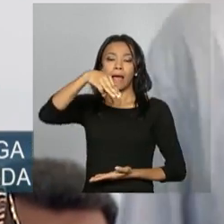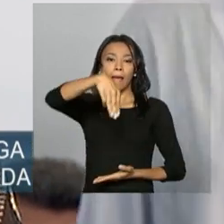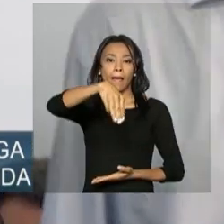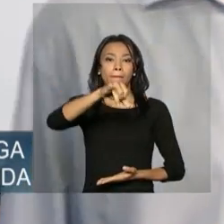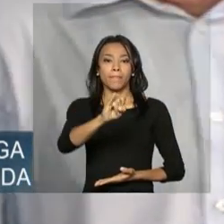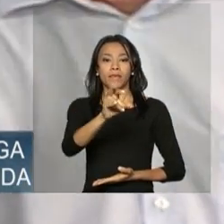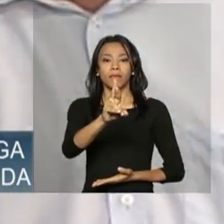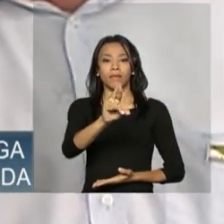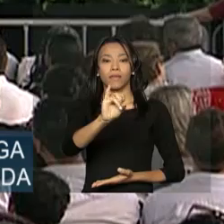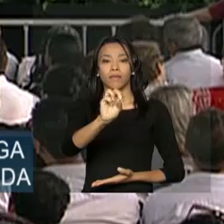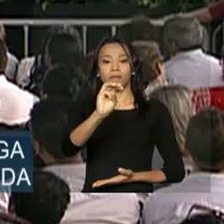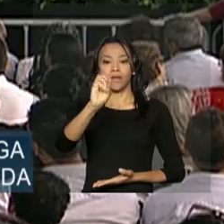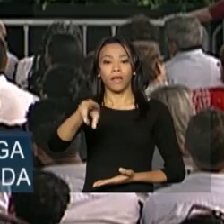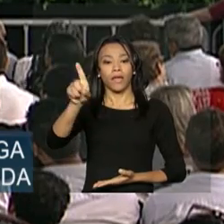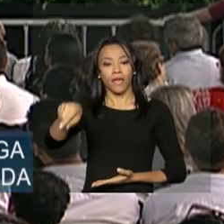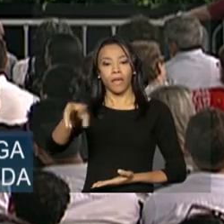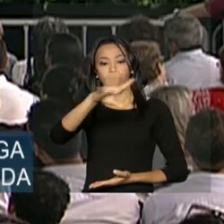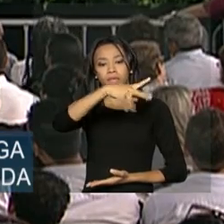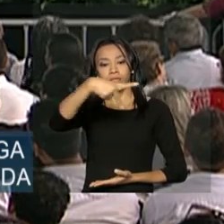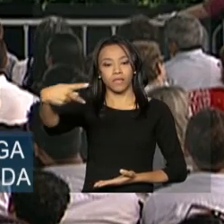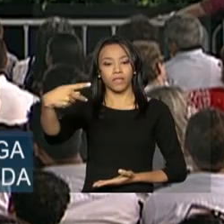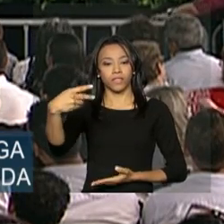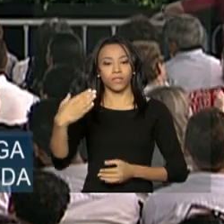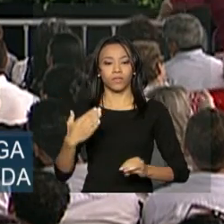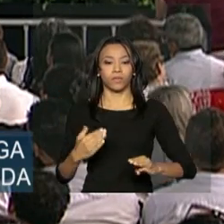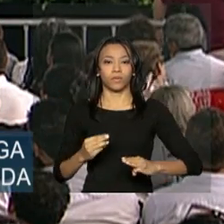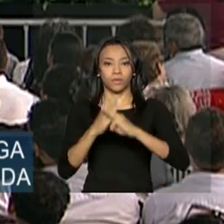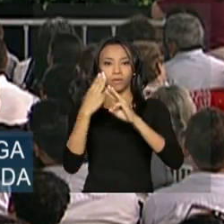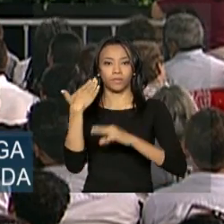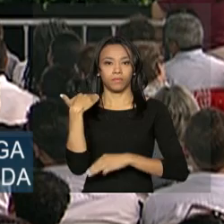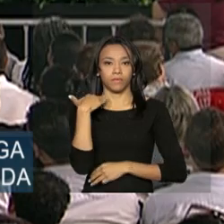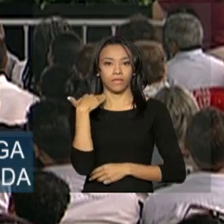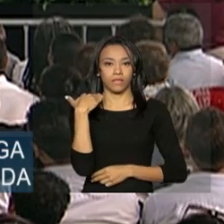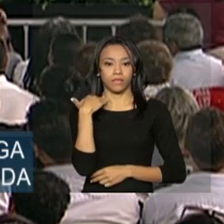Os... Presidenta, desculpe, Fernando Torres e Luiz Caetano.